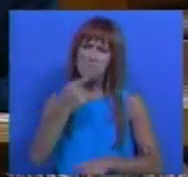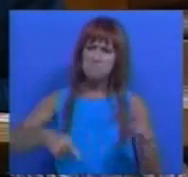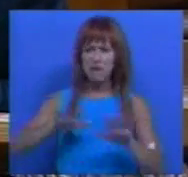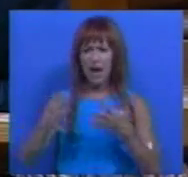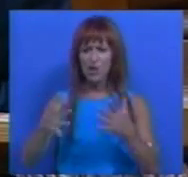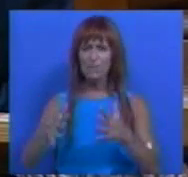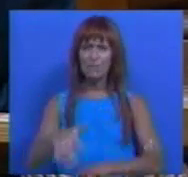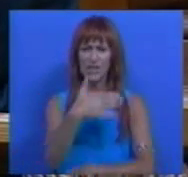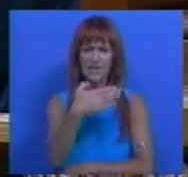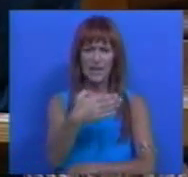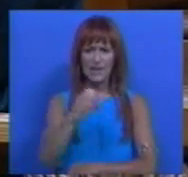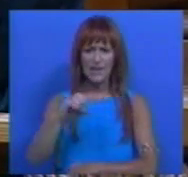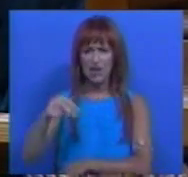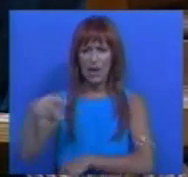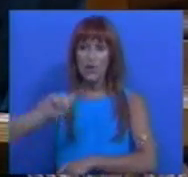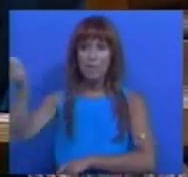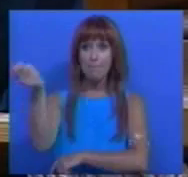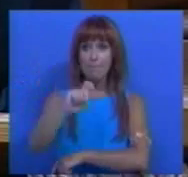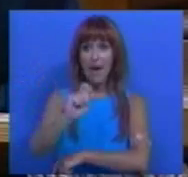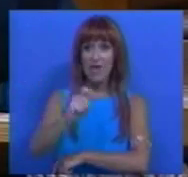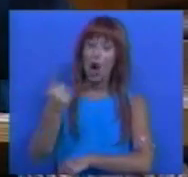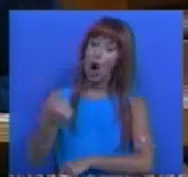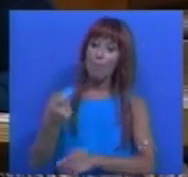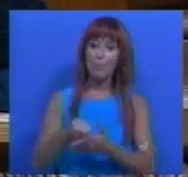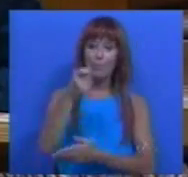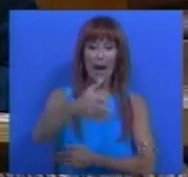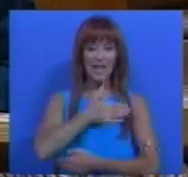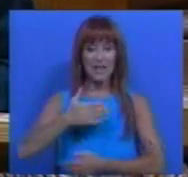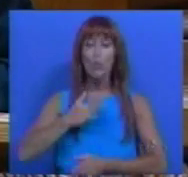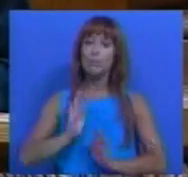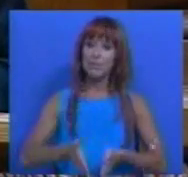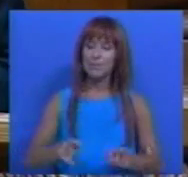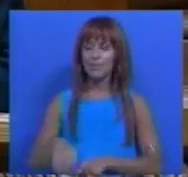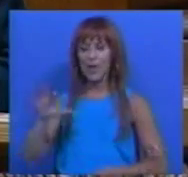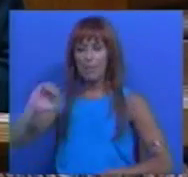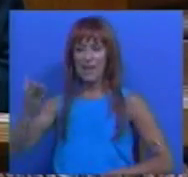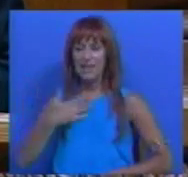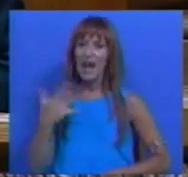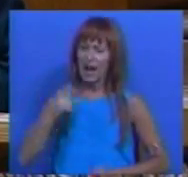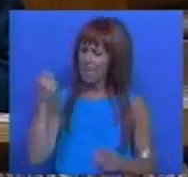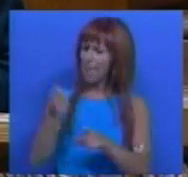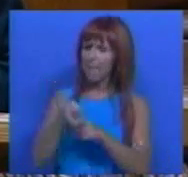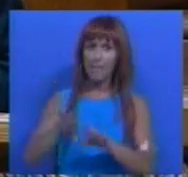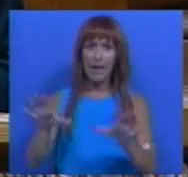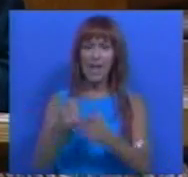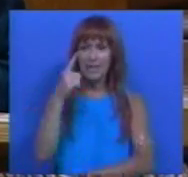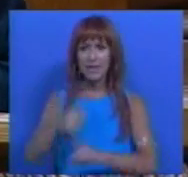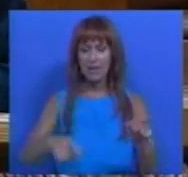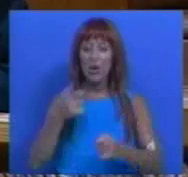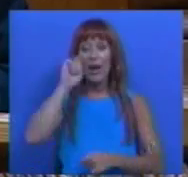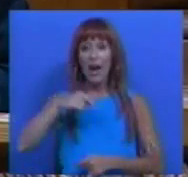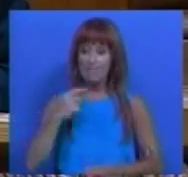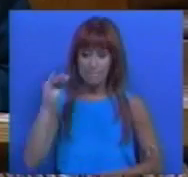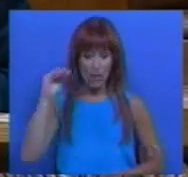médios, cerca de 700 euros por mês, terá que pagar a sua saúde. O PSD quer atacar a classe média e quem